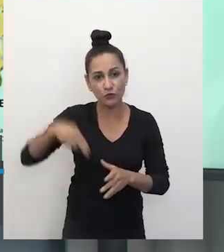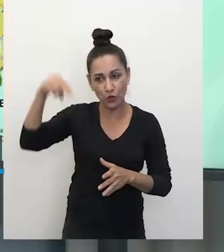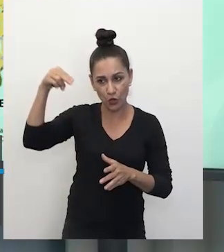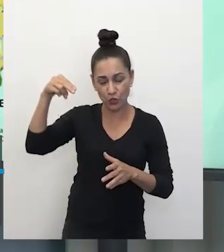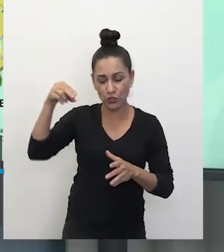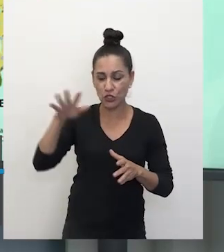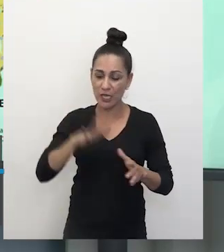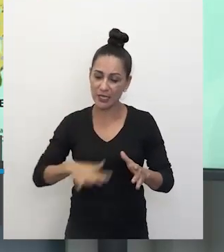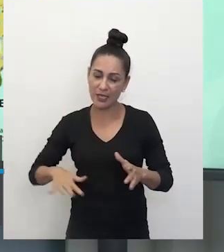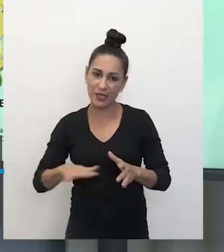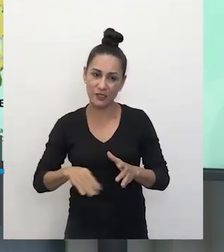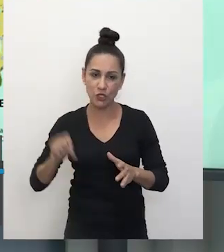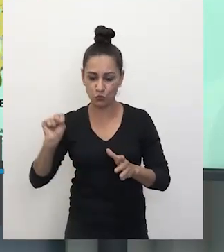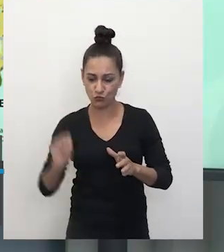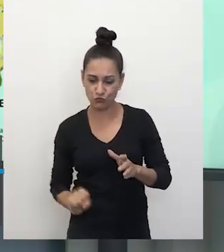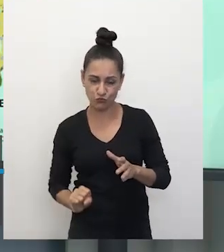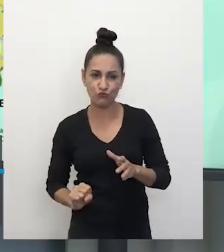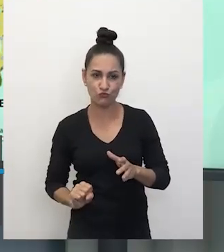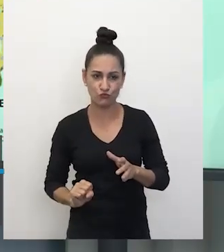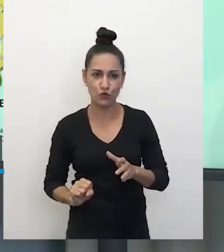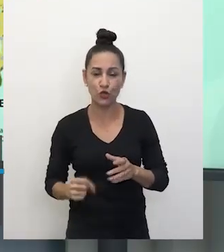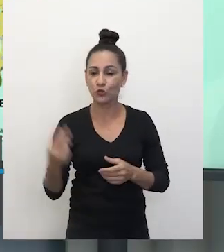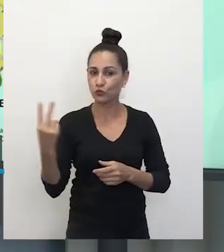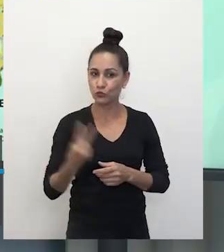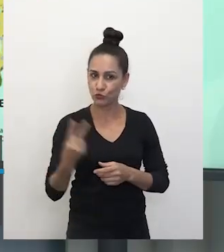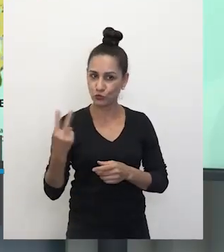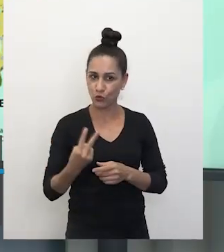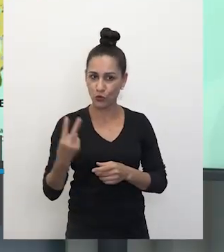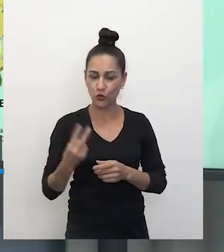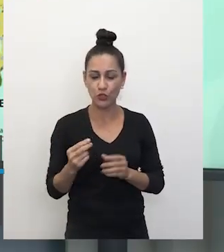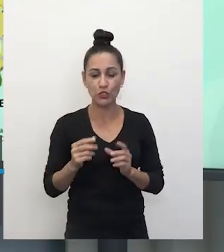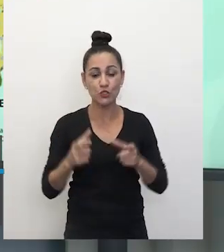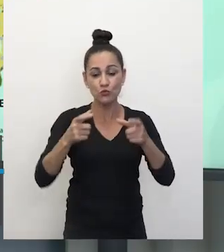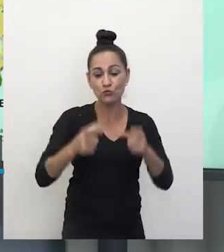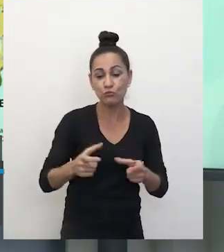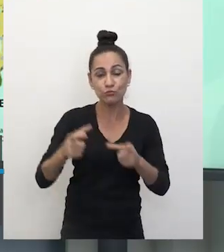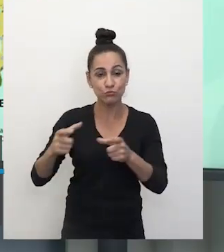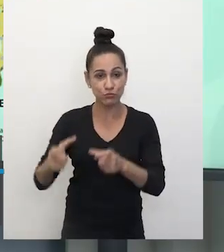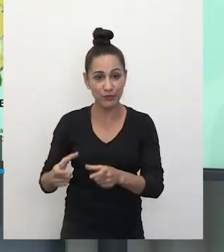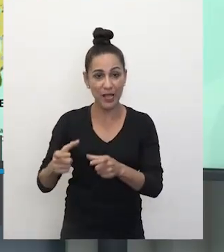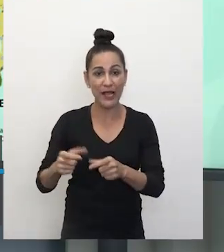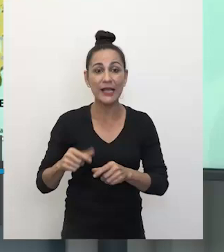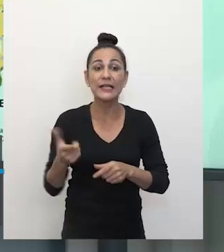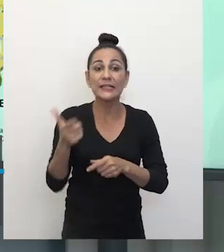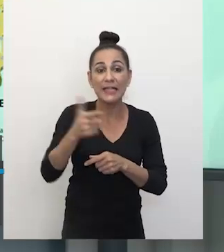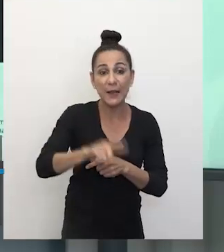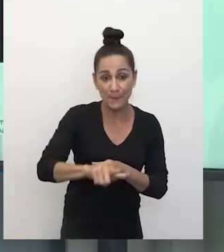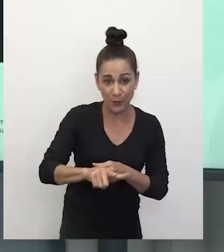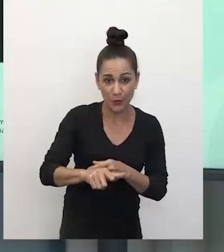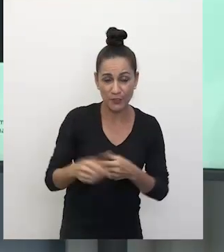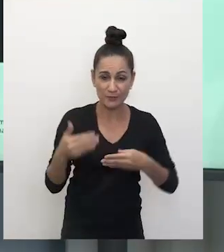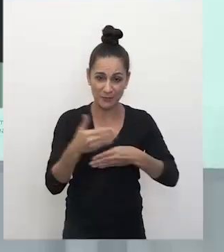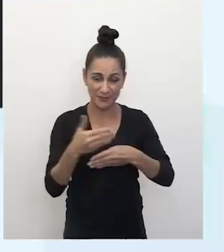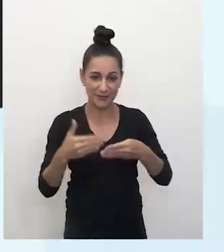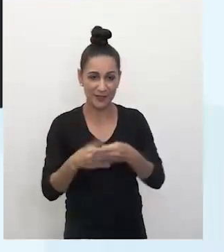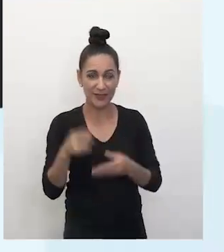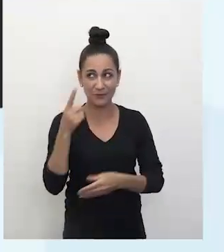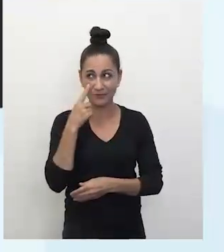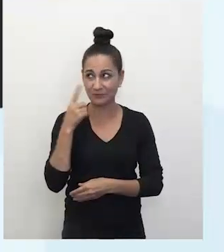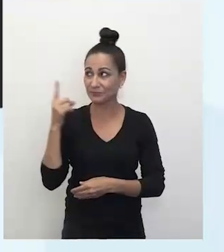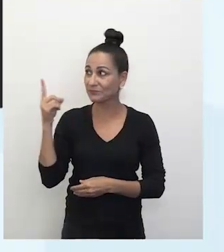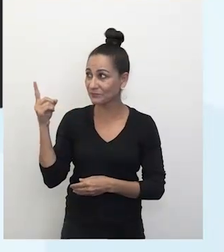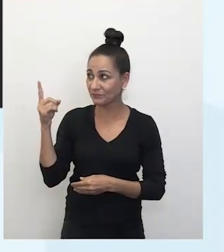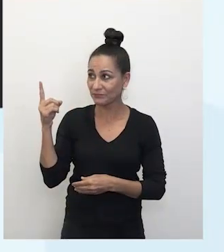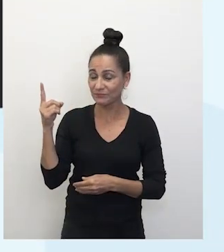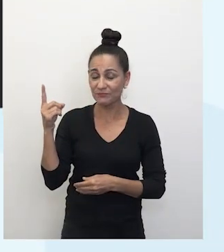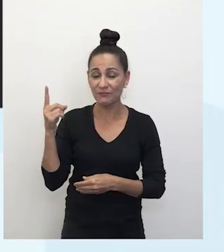sul nesse espelhamento que acontece dos dois das duas localizações Tá certo na próxima tela aí nós vamos ver